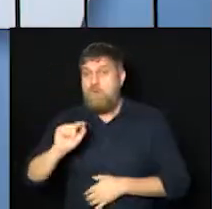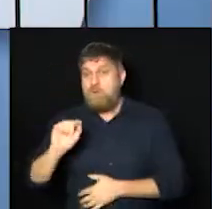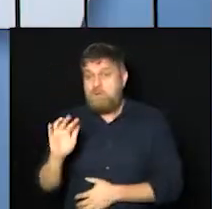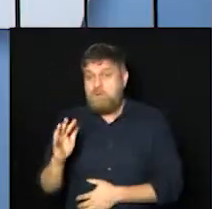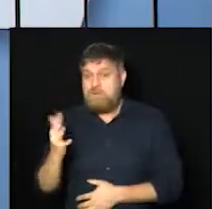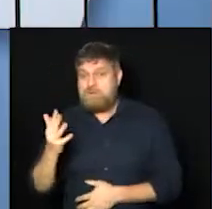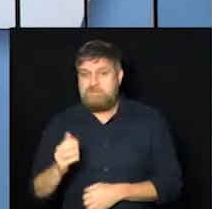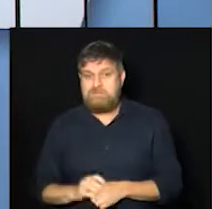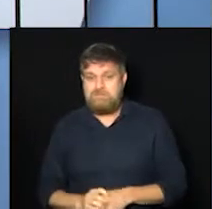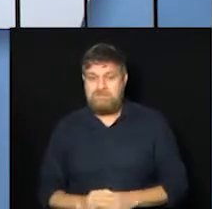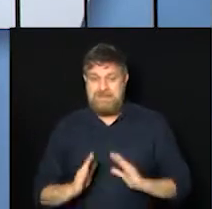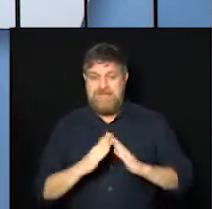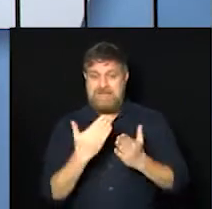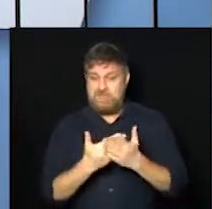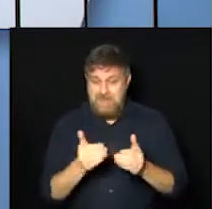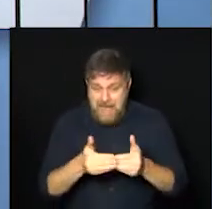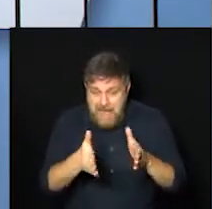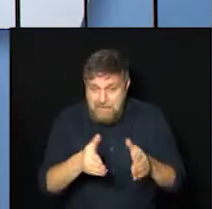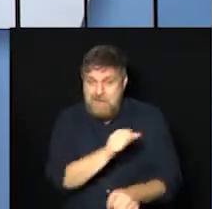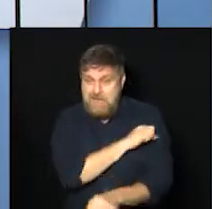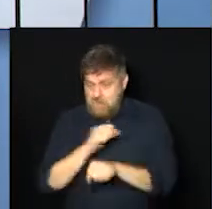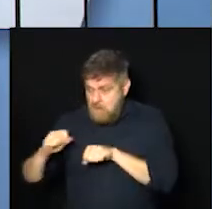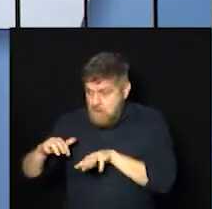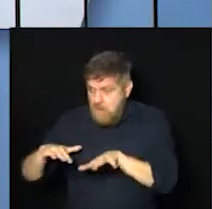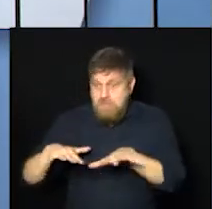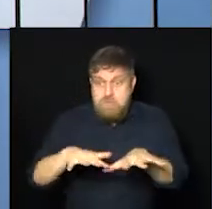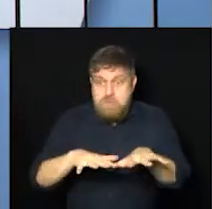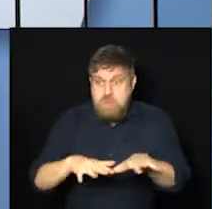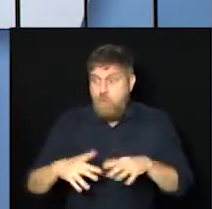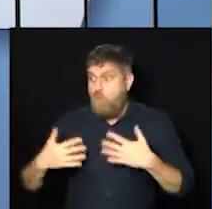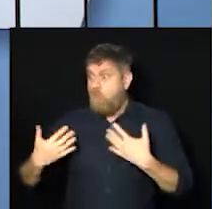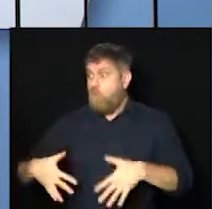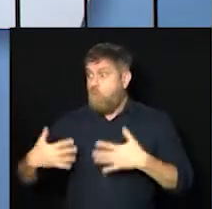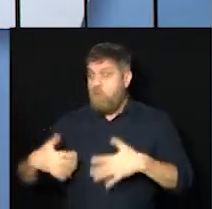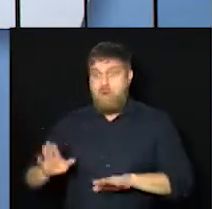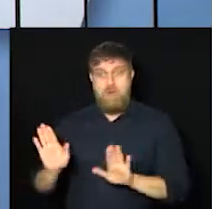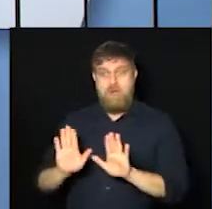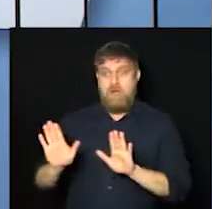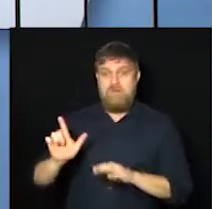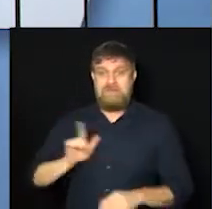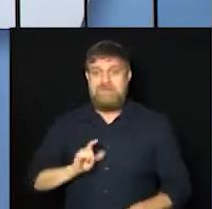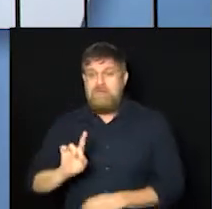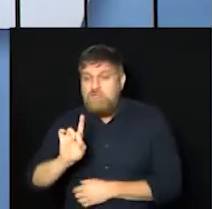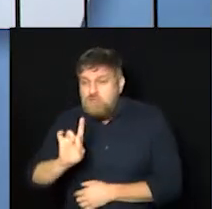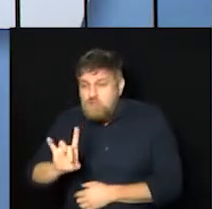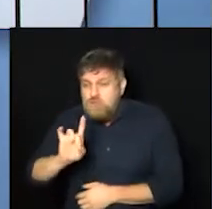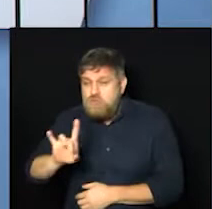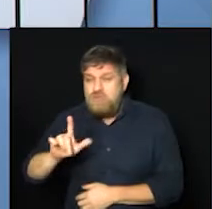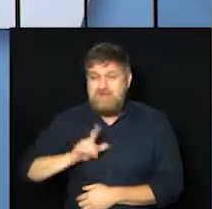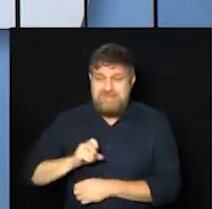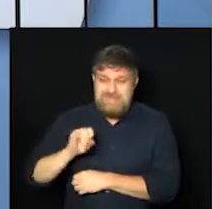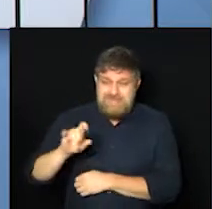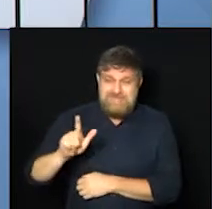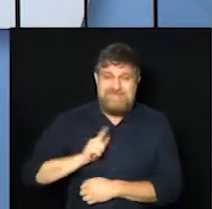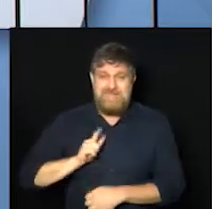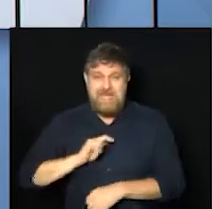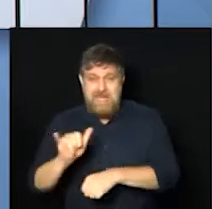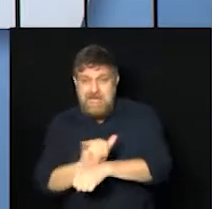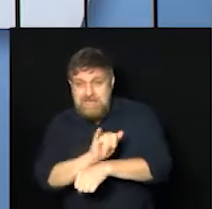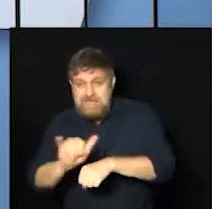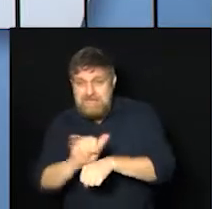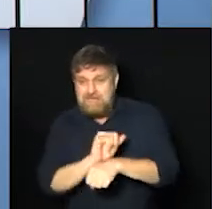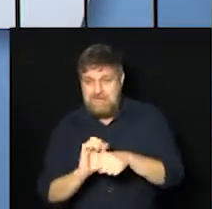de volta às aulas e pede, inclusive, aí, que elas sejam garantidas apenas caso hajam mecanismos